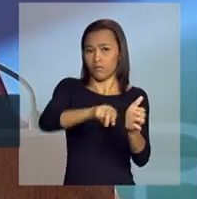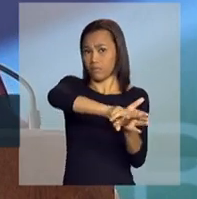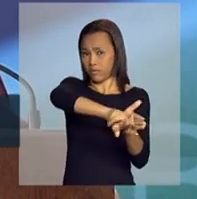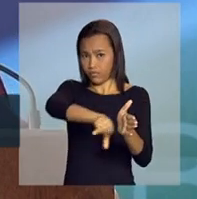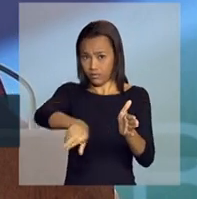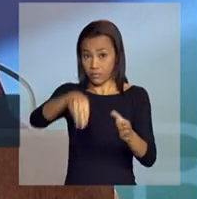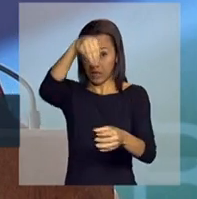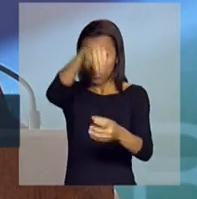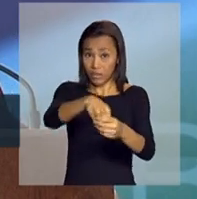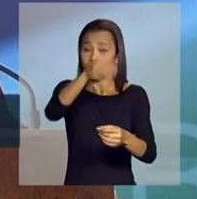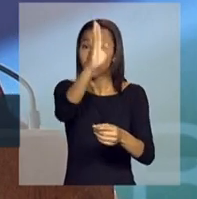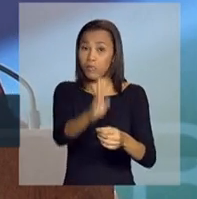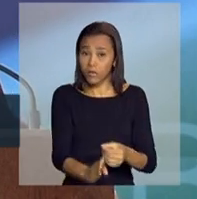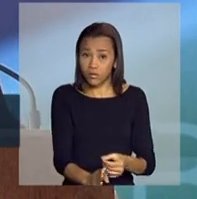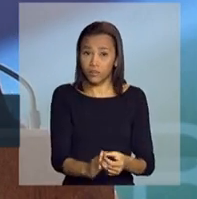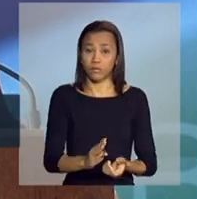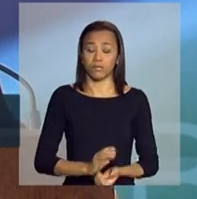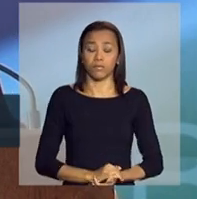país.